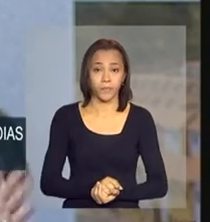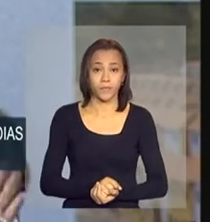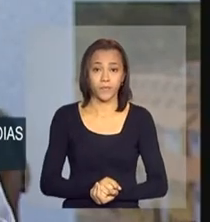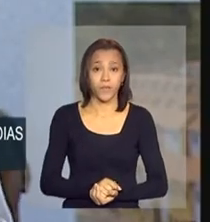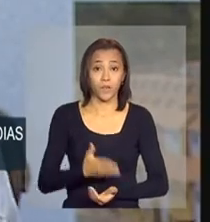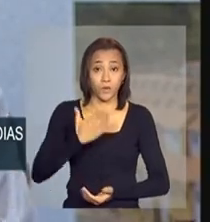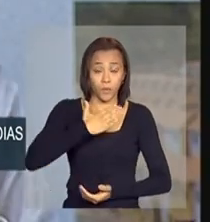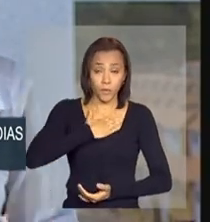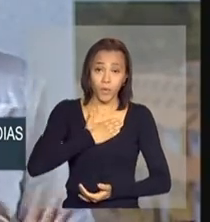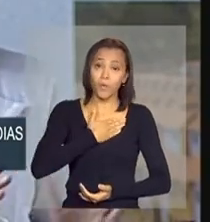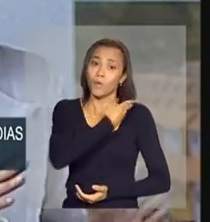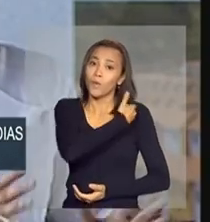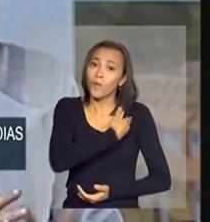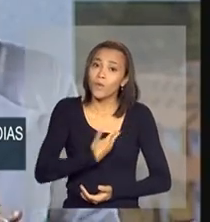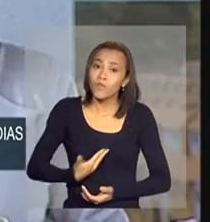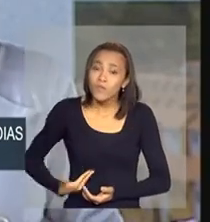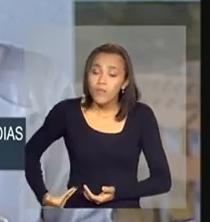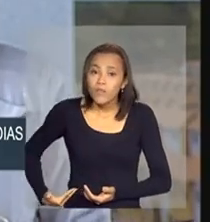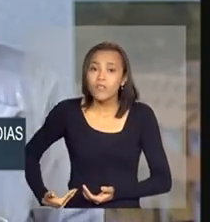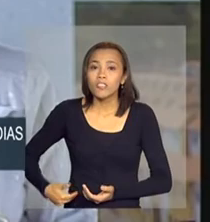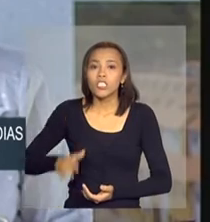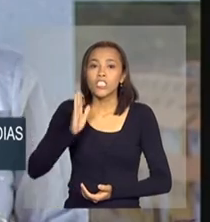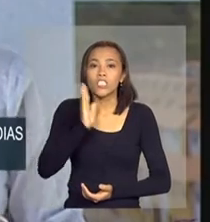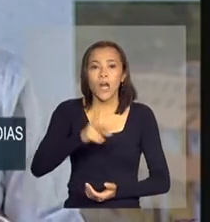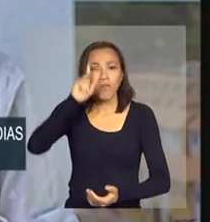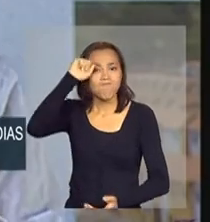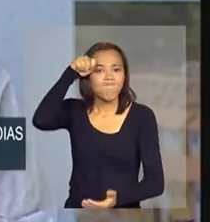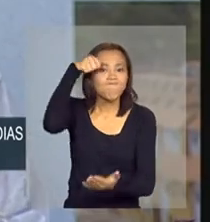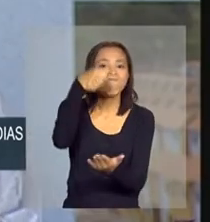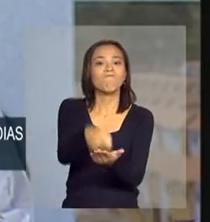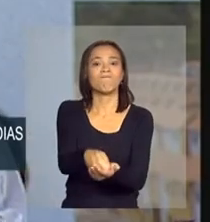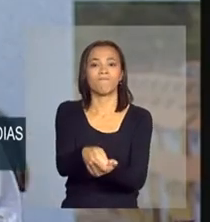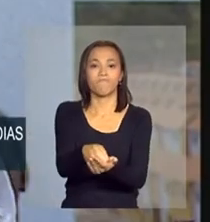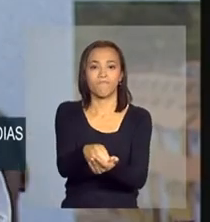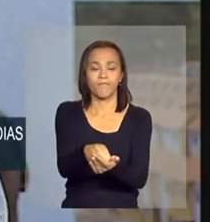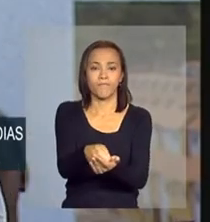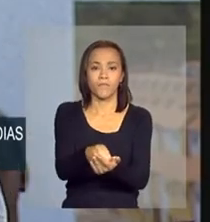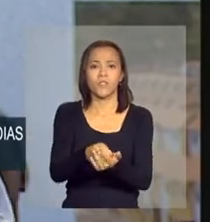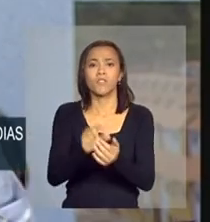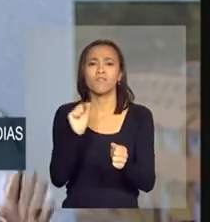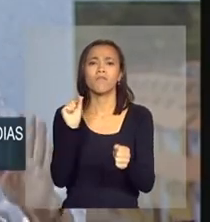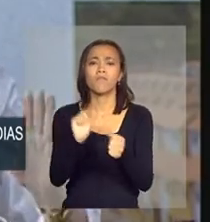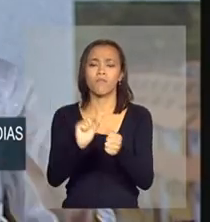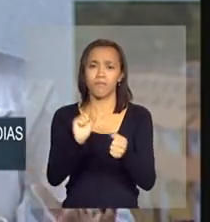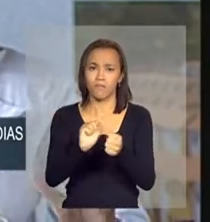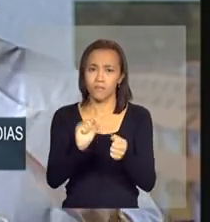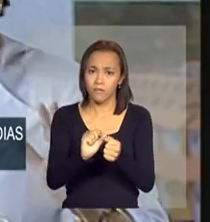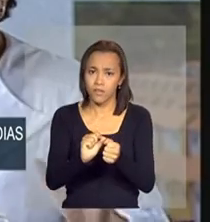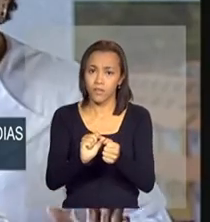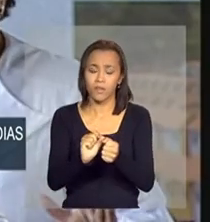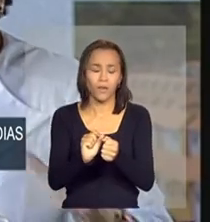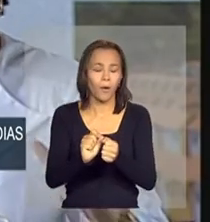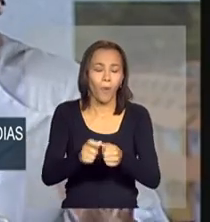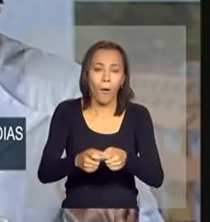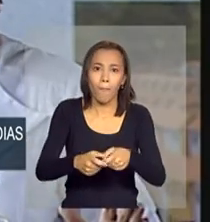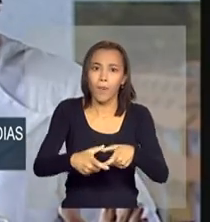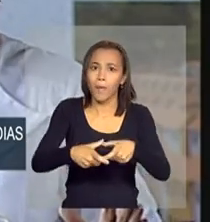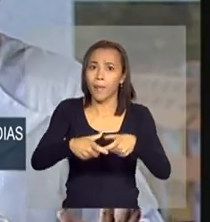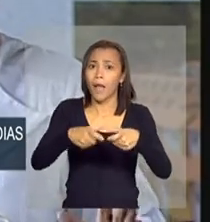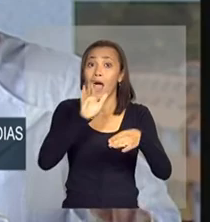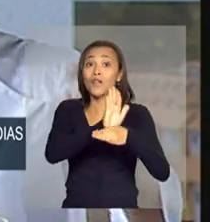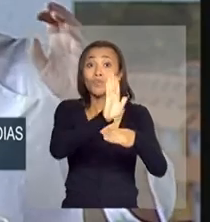e o meu governo está determinado Prefeito a realizar o máximo possível